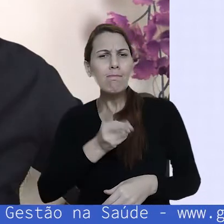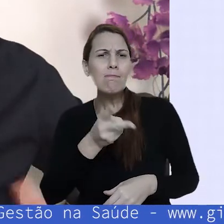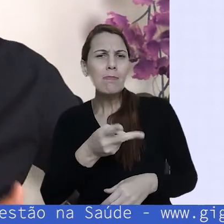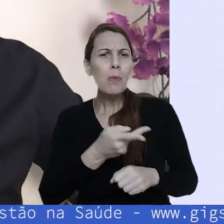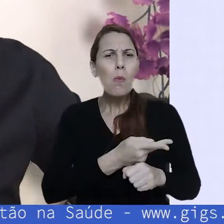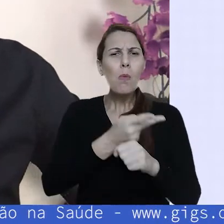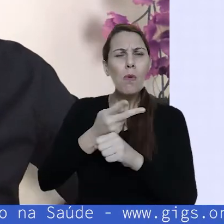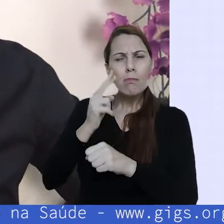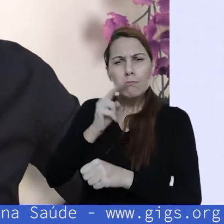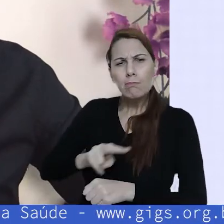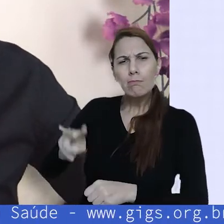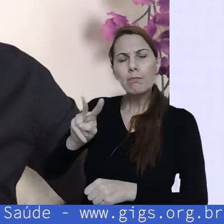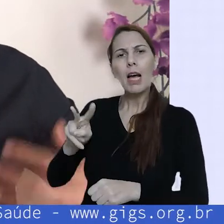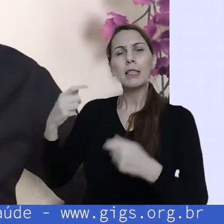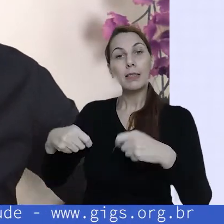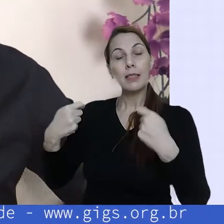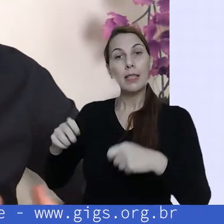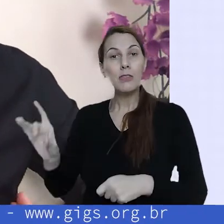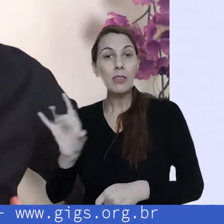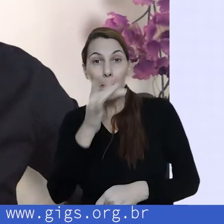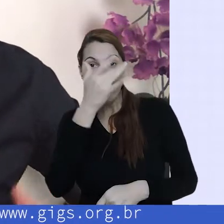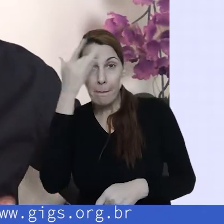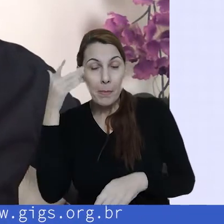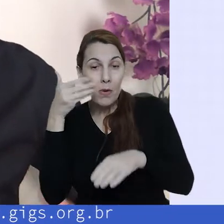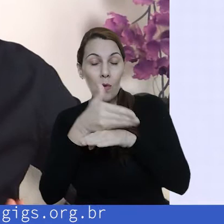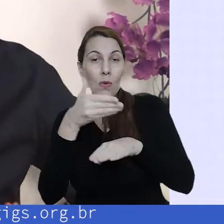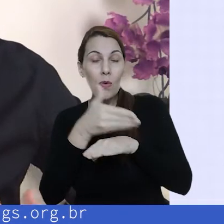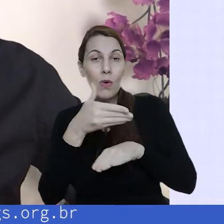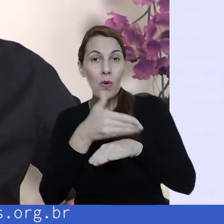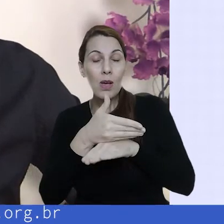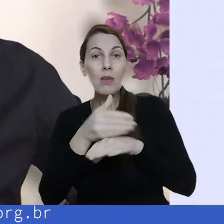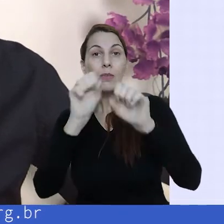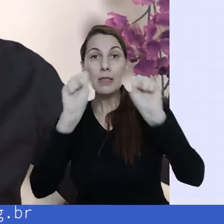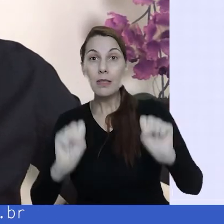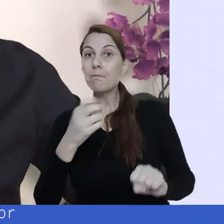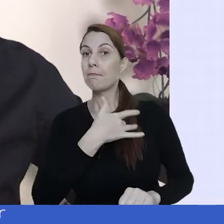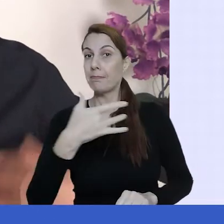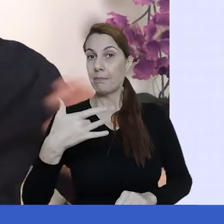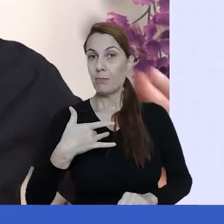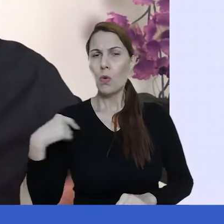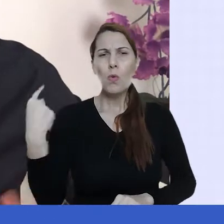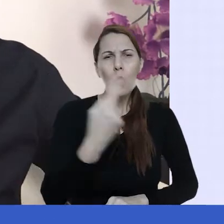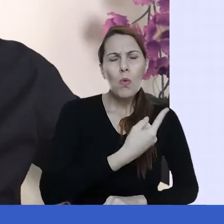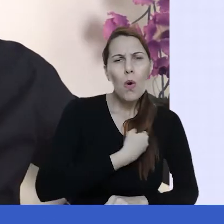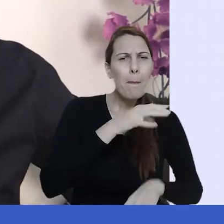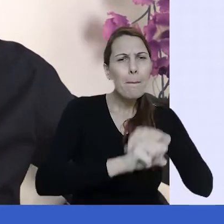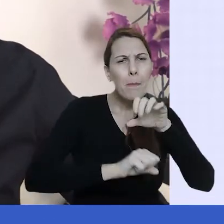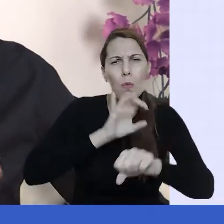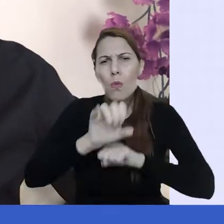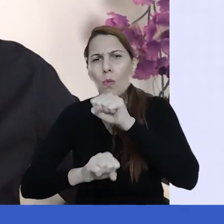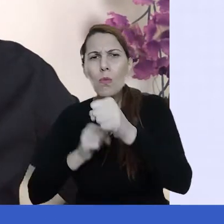estamos continuadamente olhando para as necessidades dos pacientes e do sistema de saúde, tentando buscar,